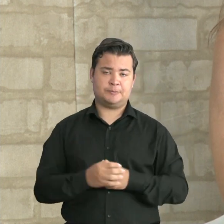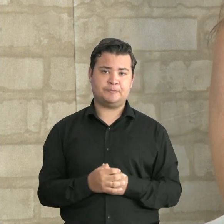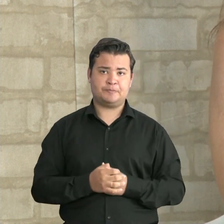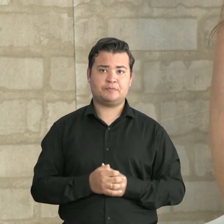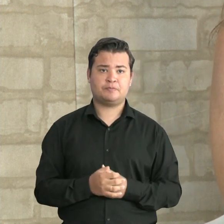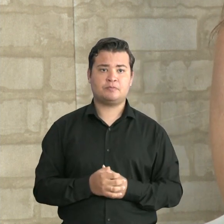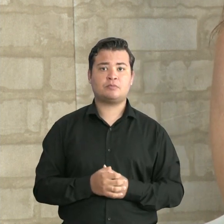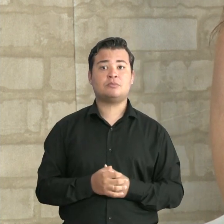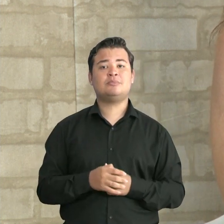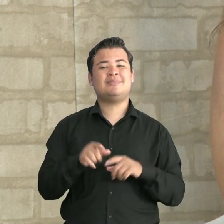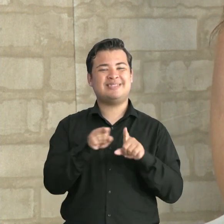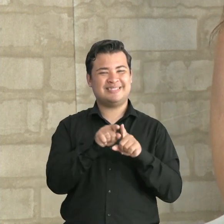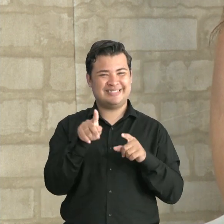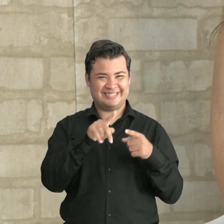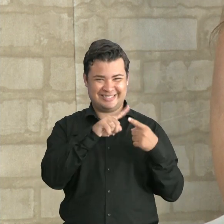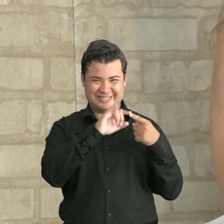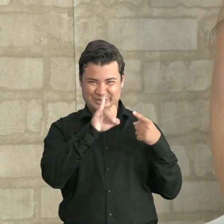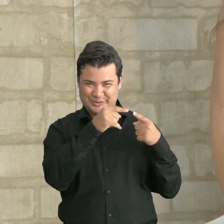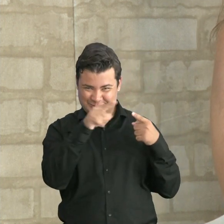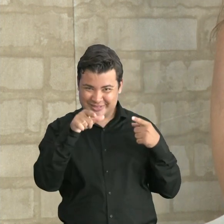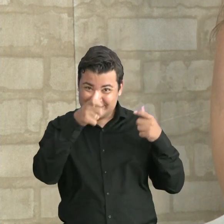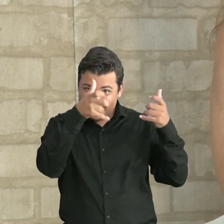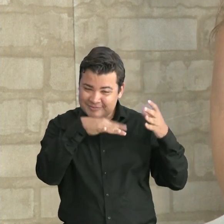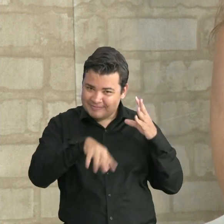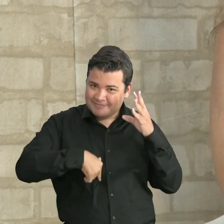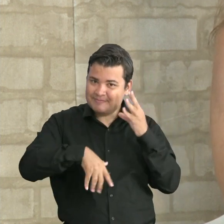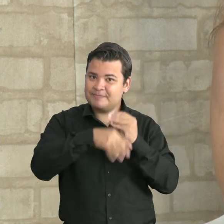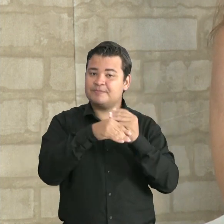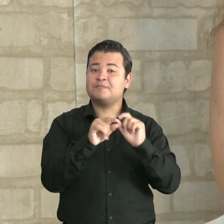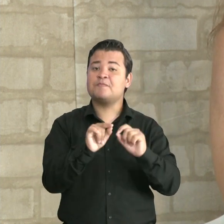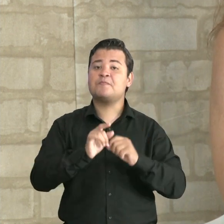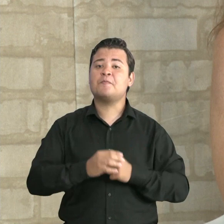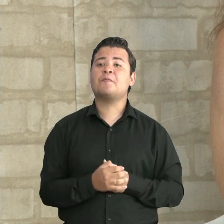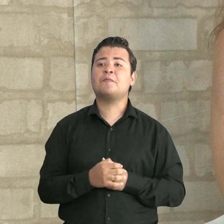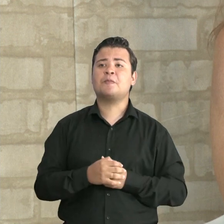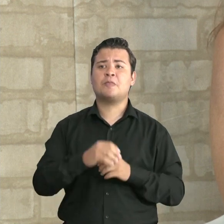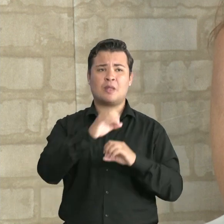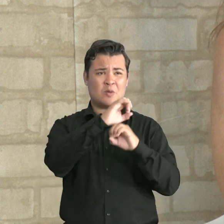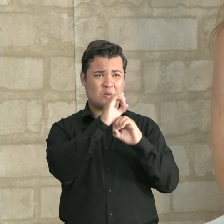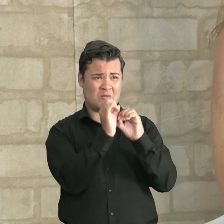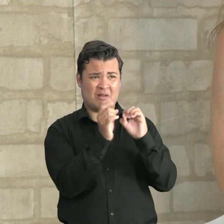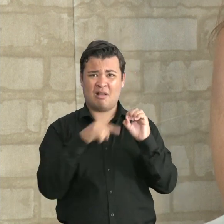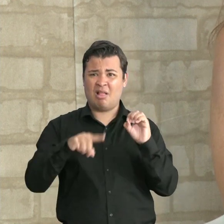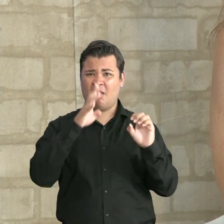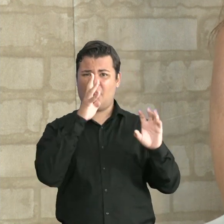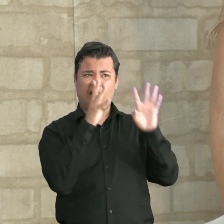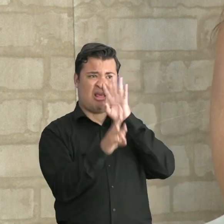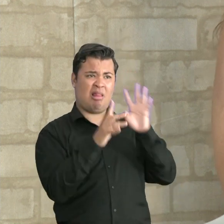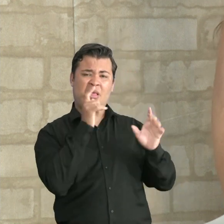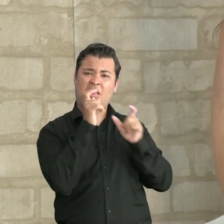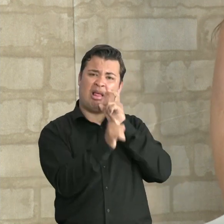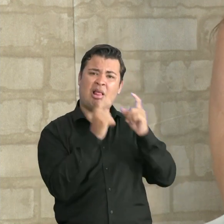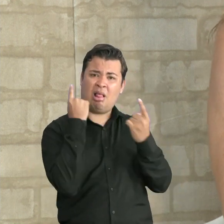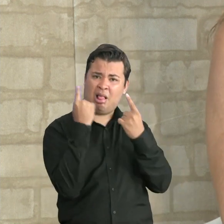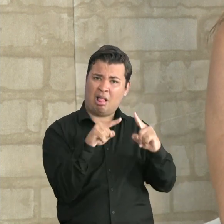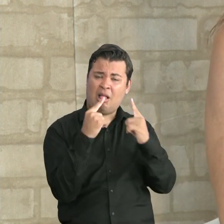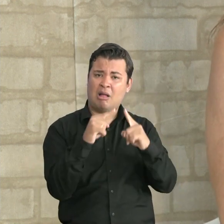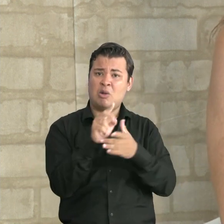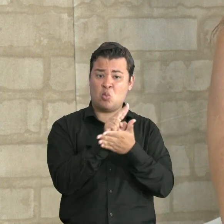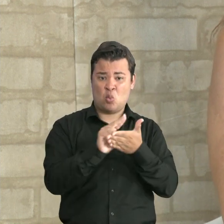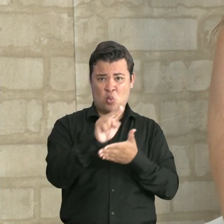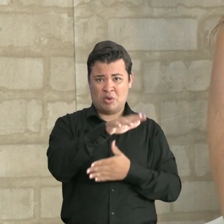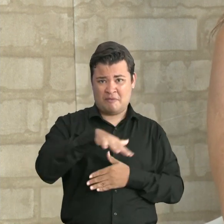que o professor João disse aqui, as críticas à universidade, passamos num momento de muito crítica